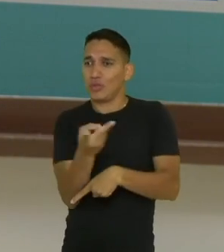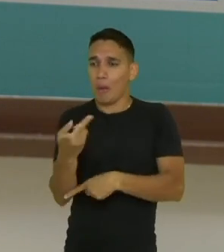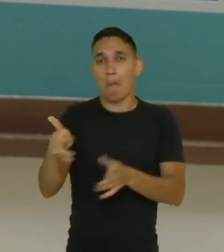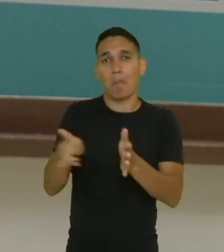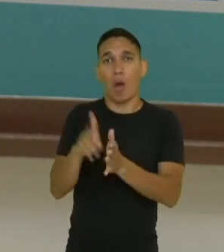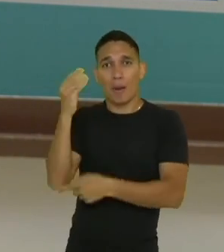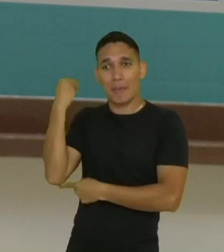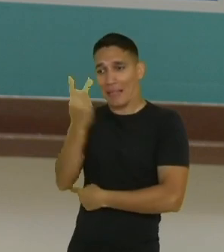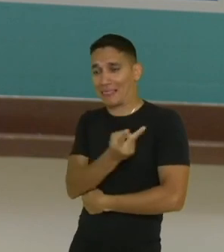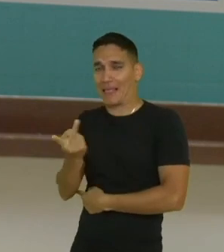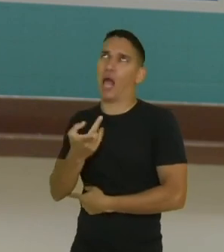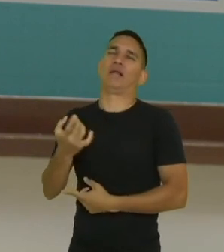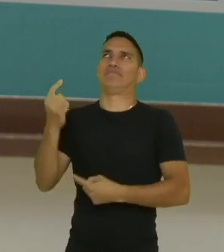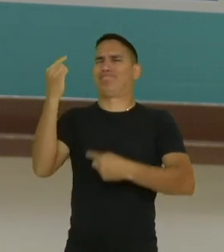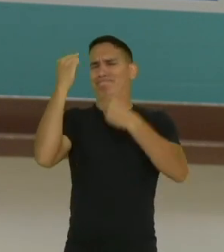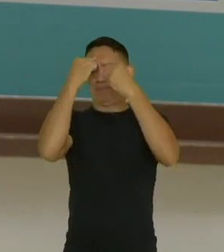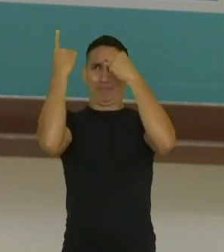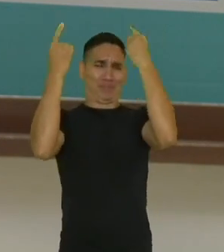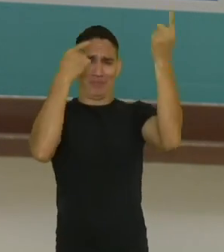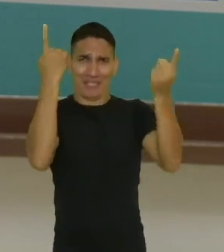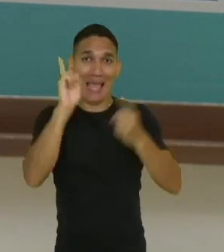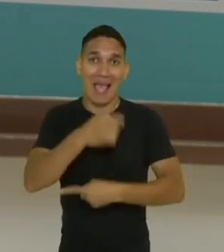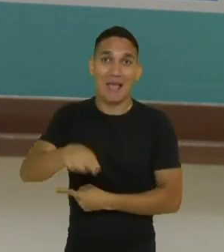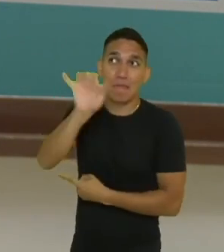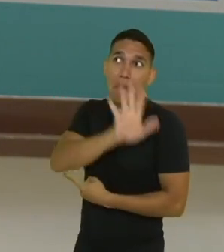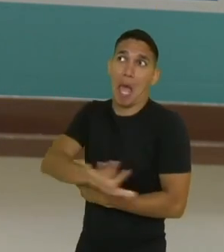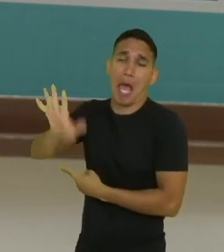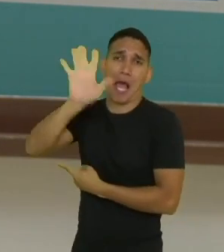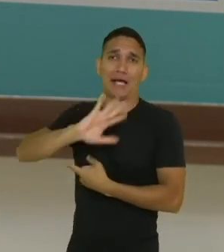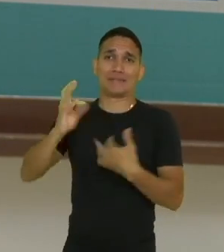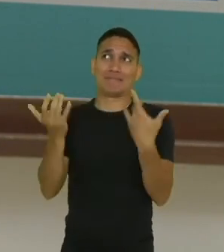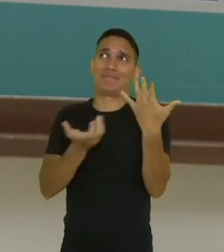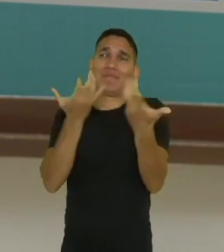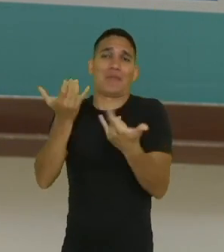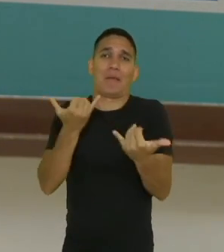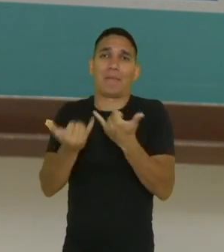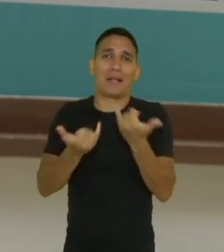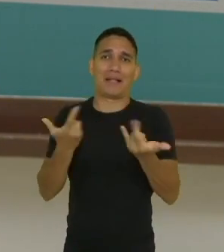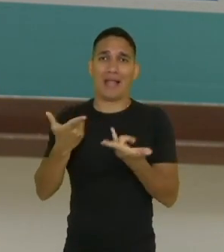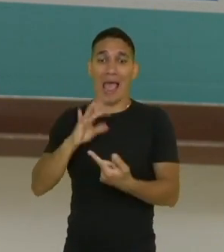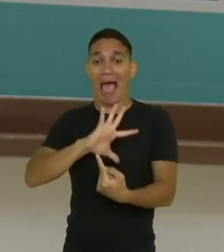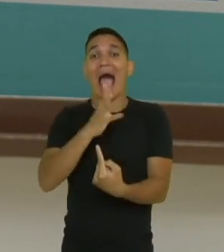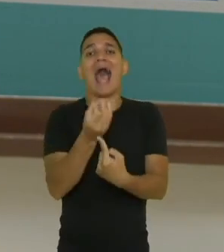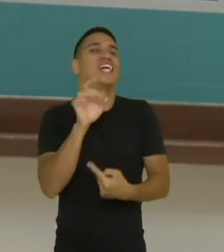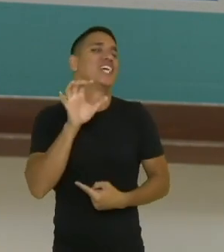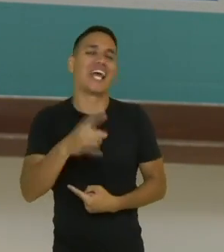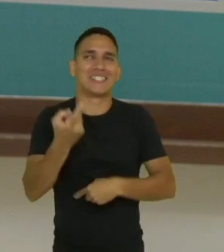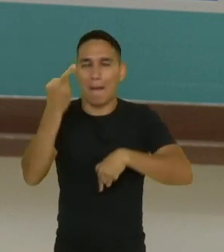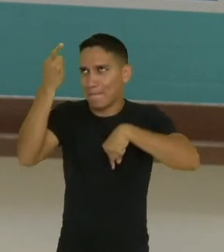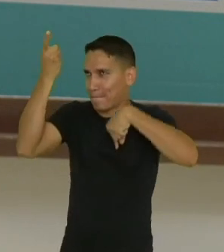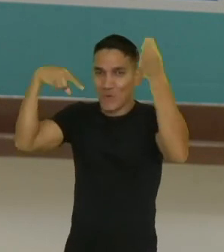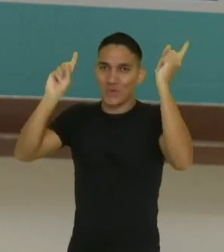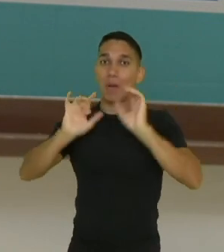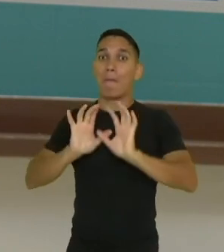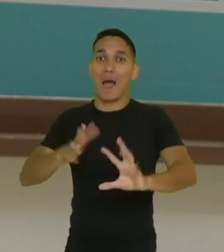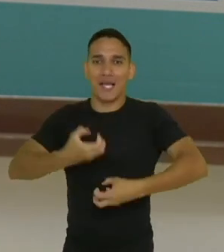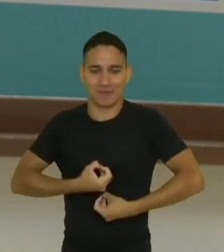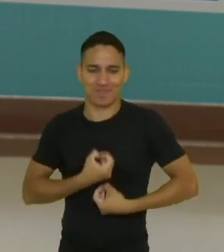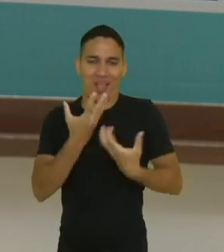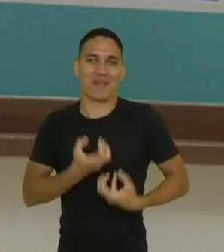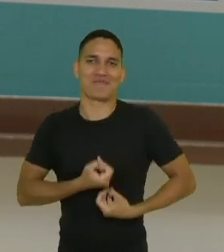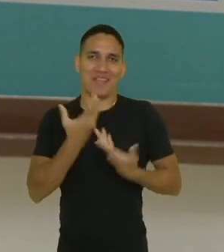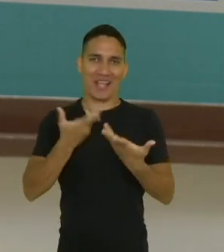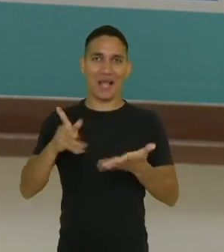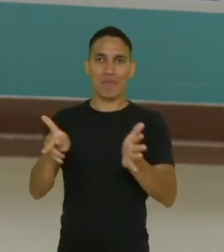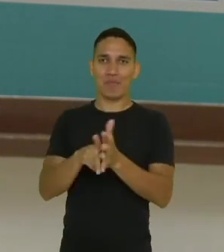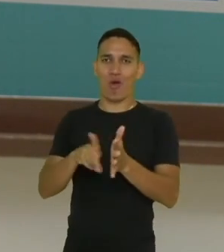vive. Ah, pirei! É uma imagem meio que uma pira. A arte é isso, é pirar, mas é expressar-se